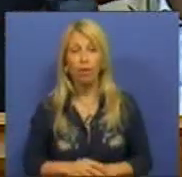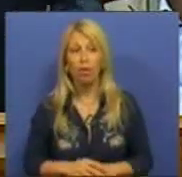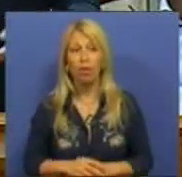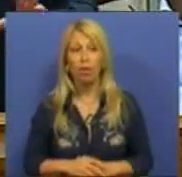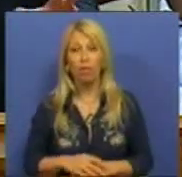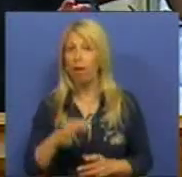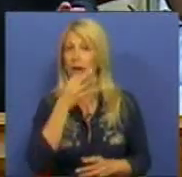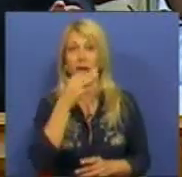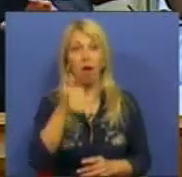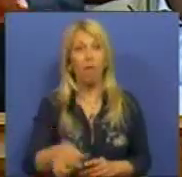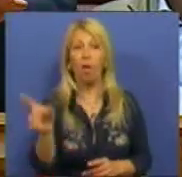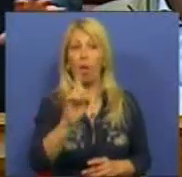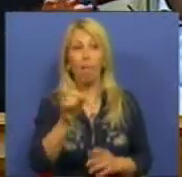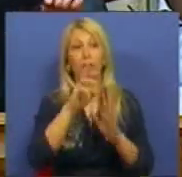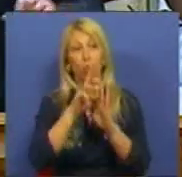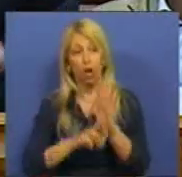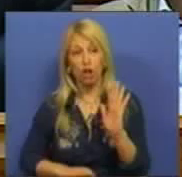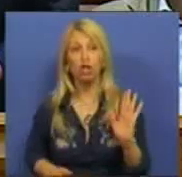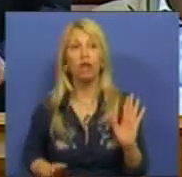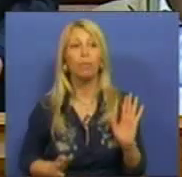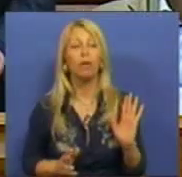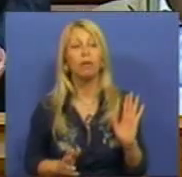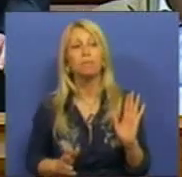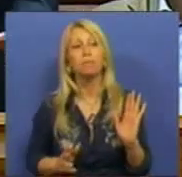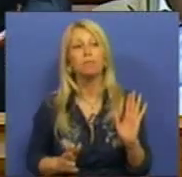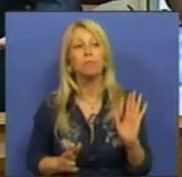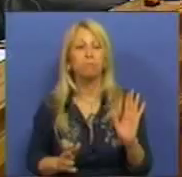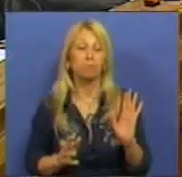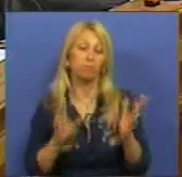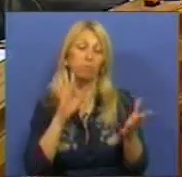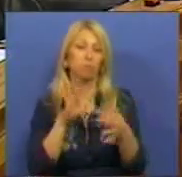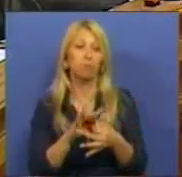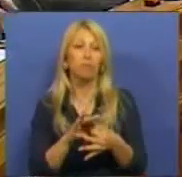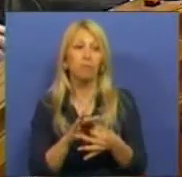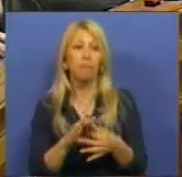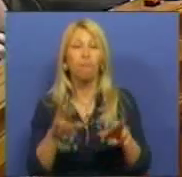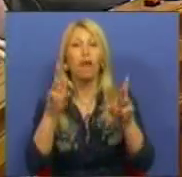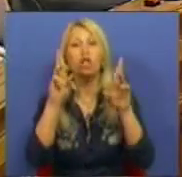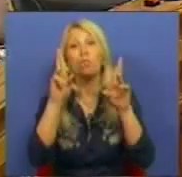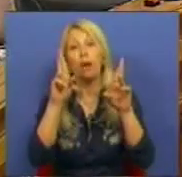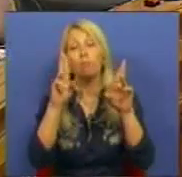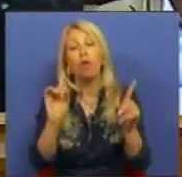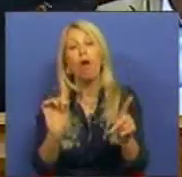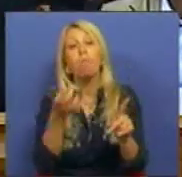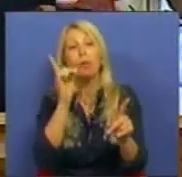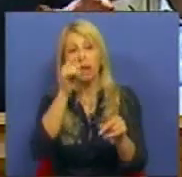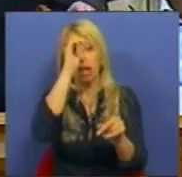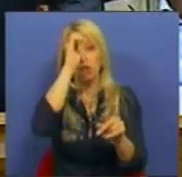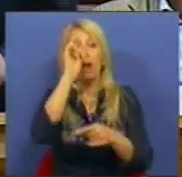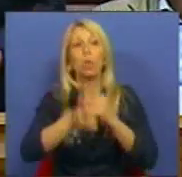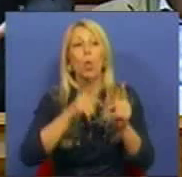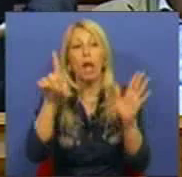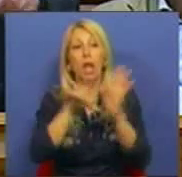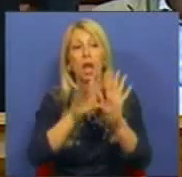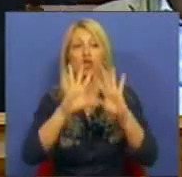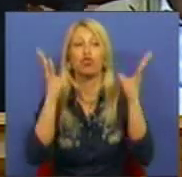não nos falou bem do regime que isso terá em conta. Esperemos que ao menos respeite aquilo que é a legislação geral, não